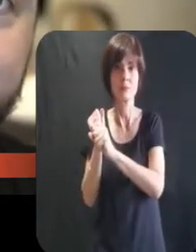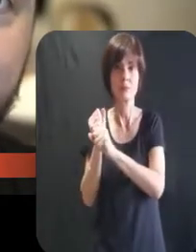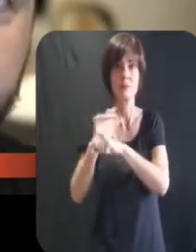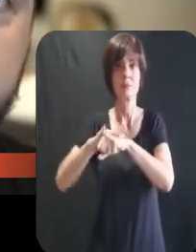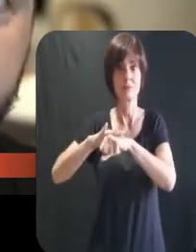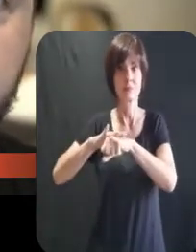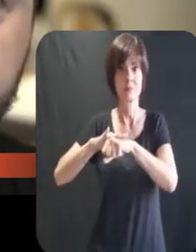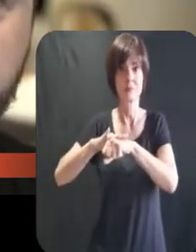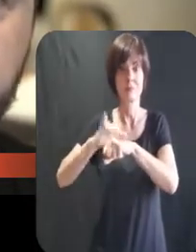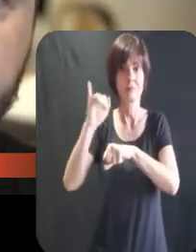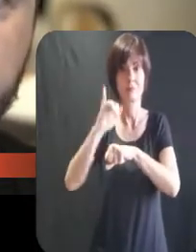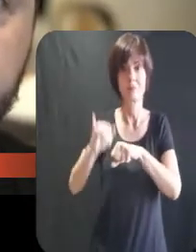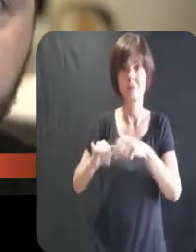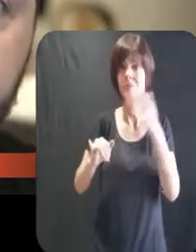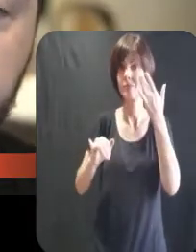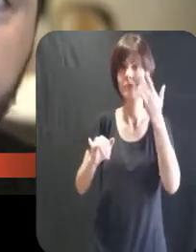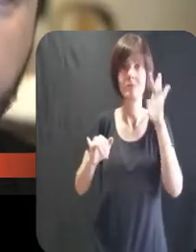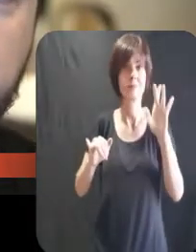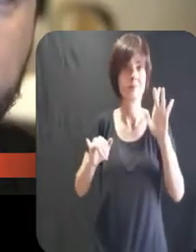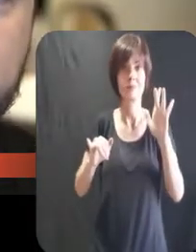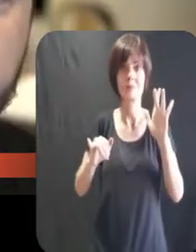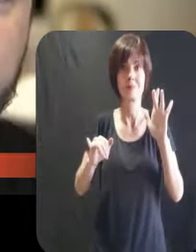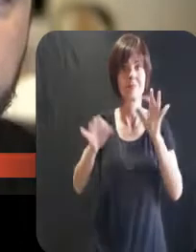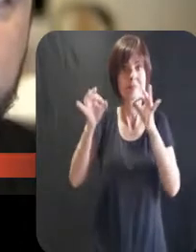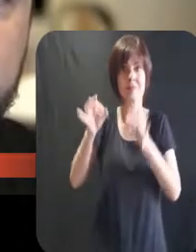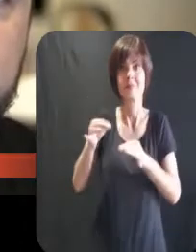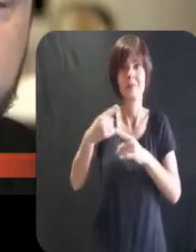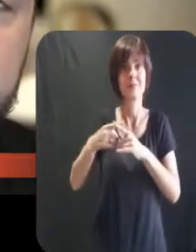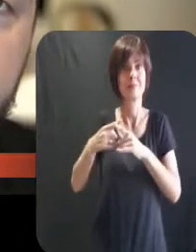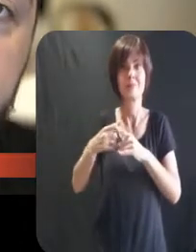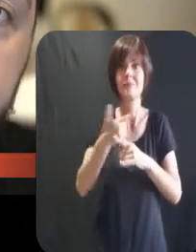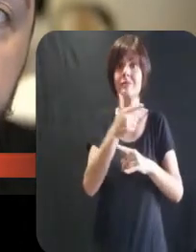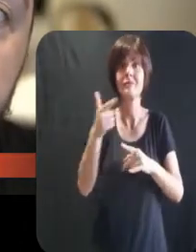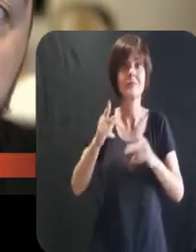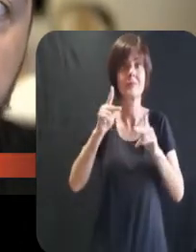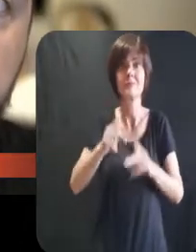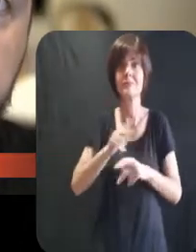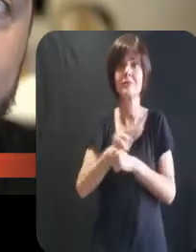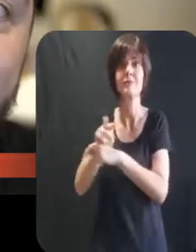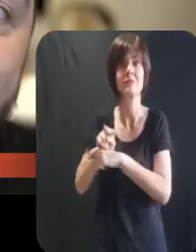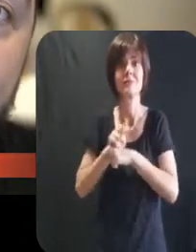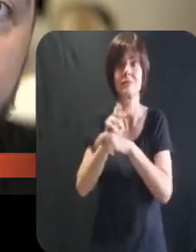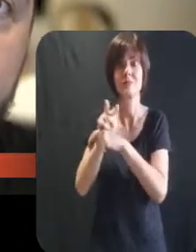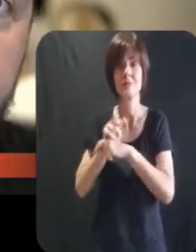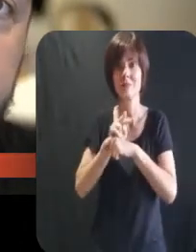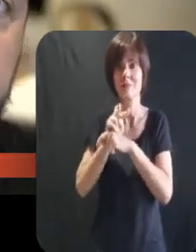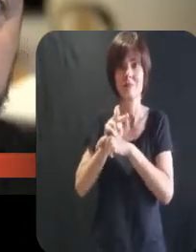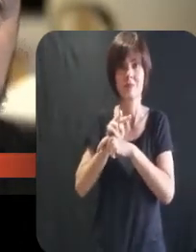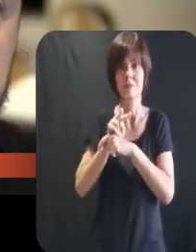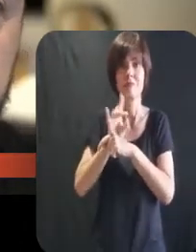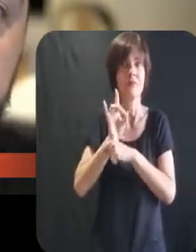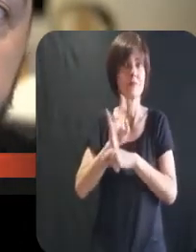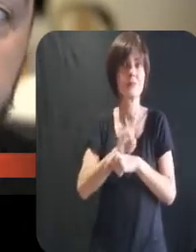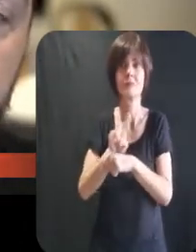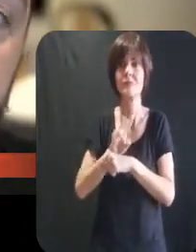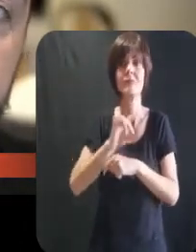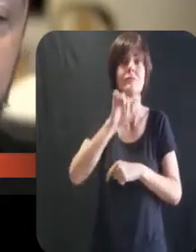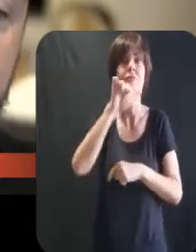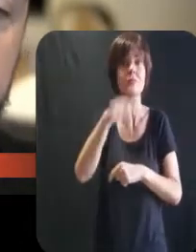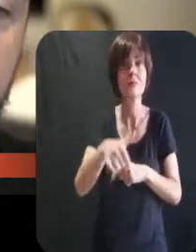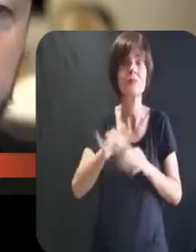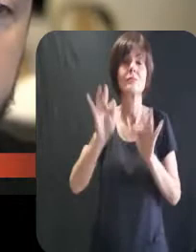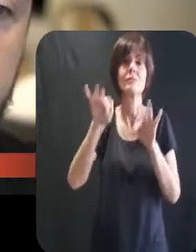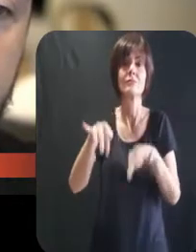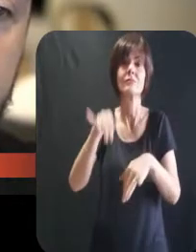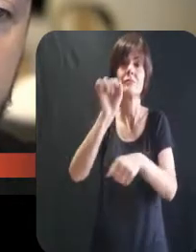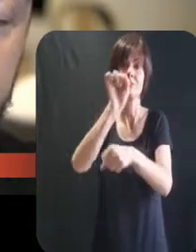de infectados da Itália já não é mais confiável, porque eles não têm mais sistema de saúde para testar e diagnosticar as pessoas. A gente vai